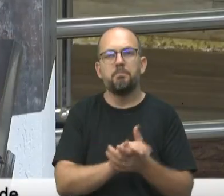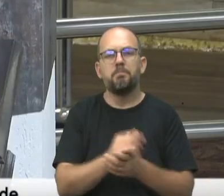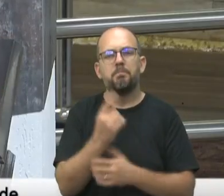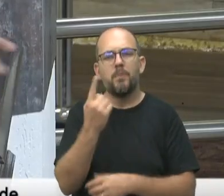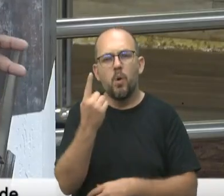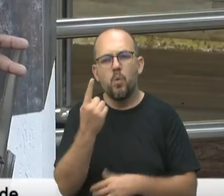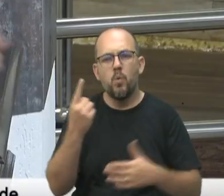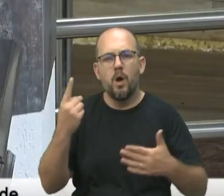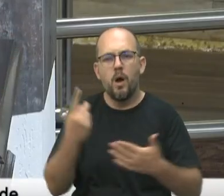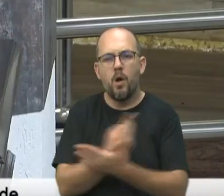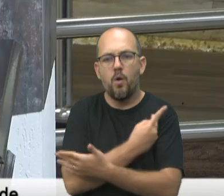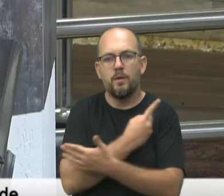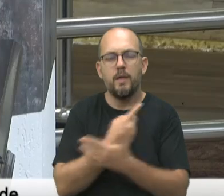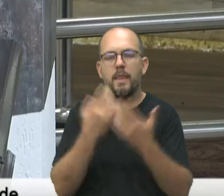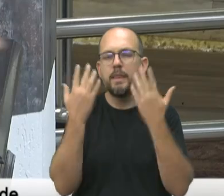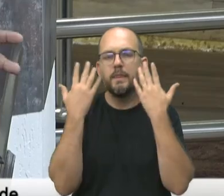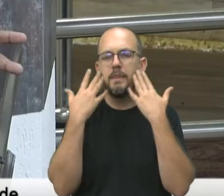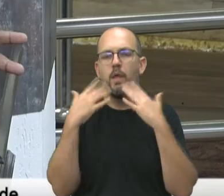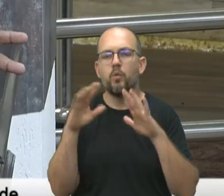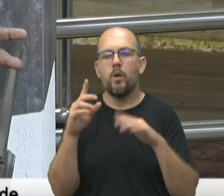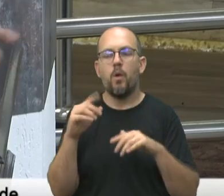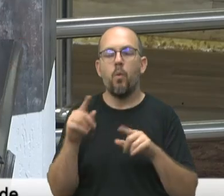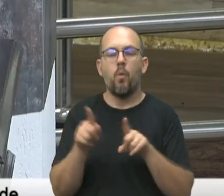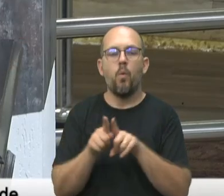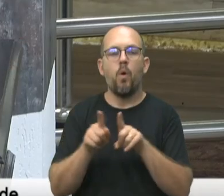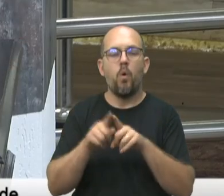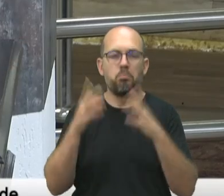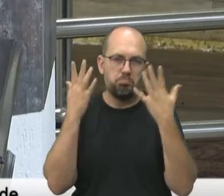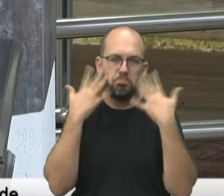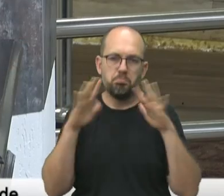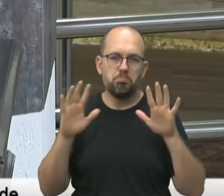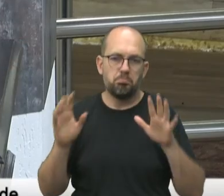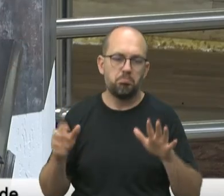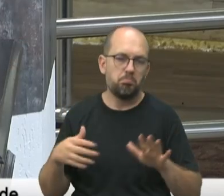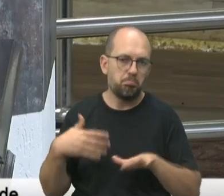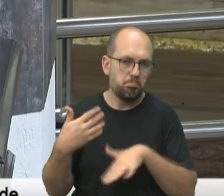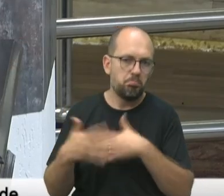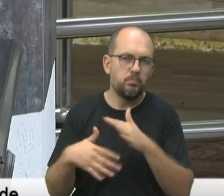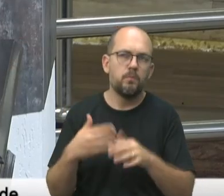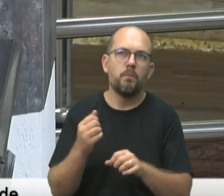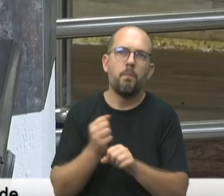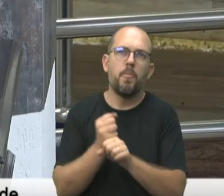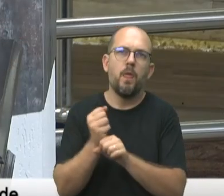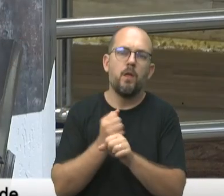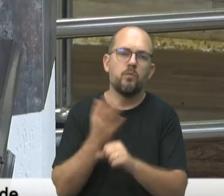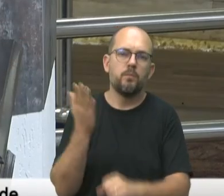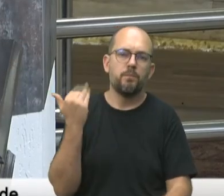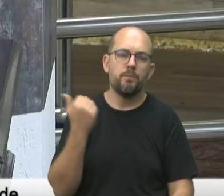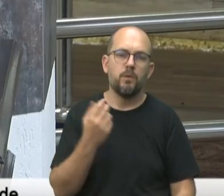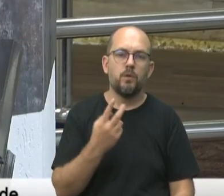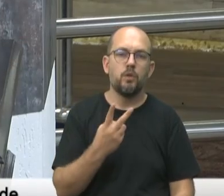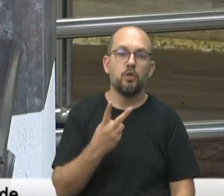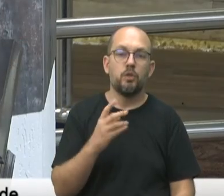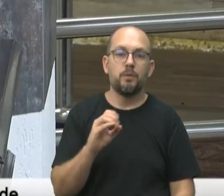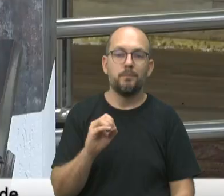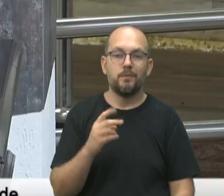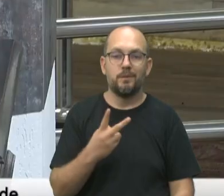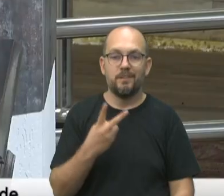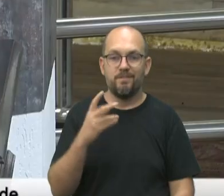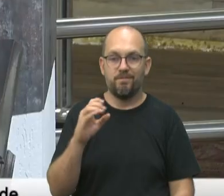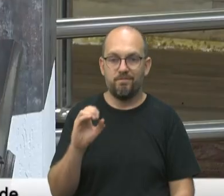acontecendo naturalmente, de forma espontânea, em 2020, a gente